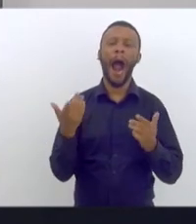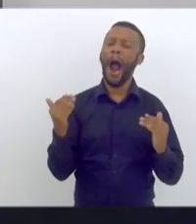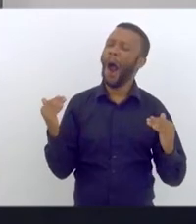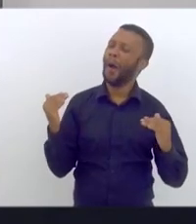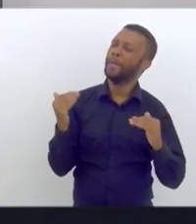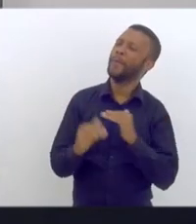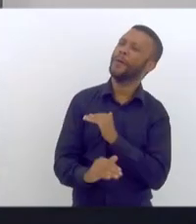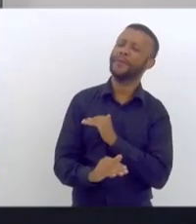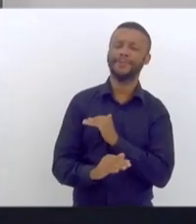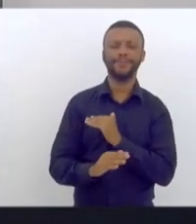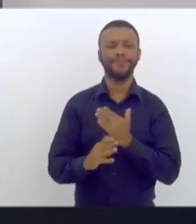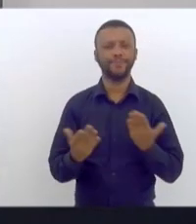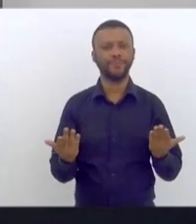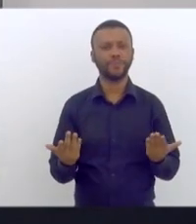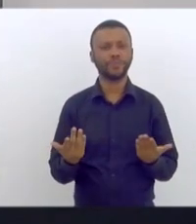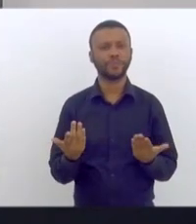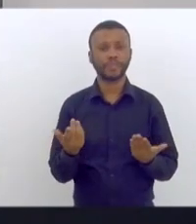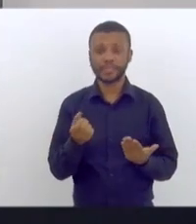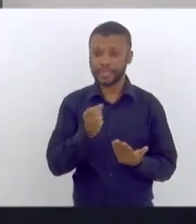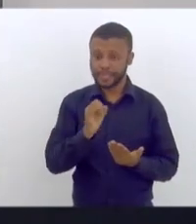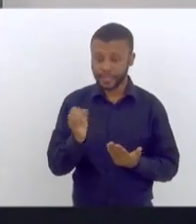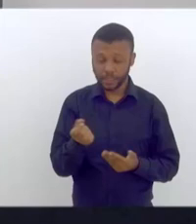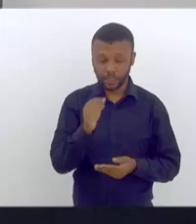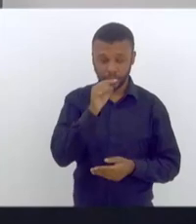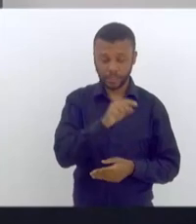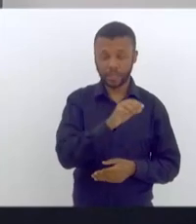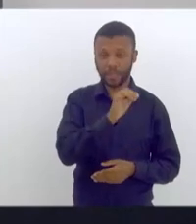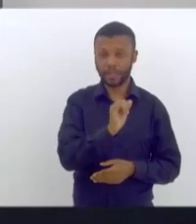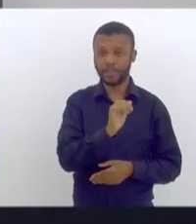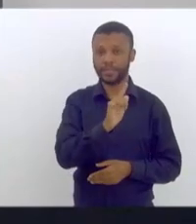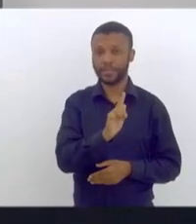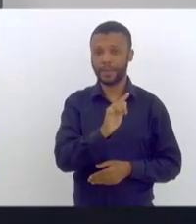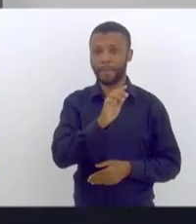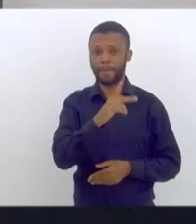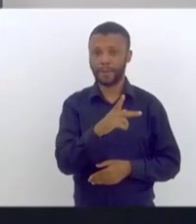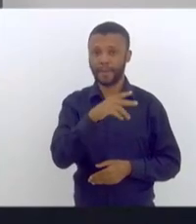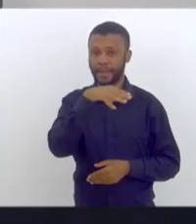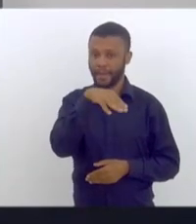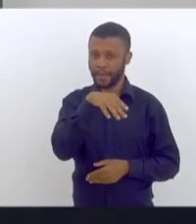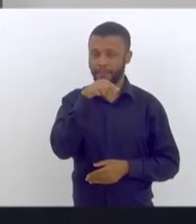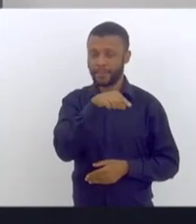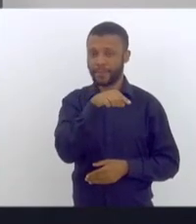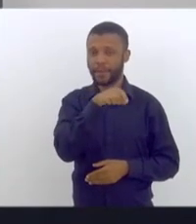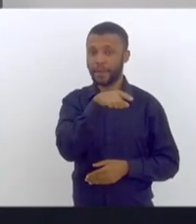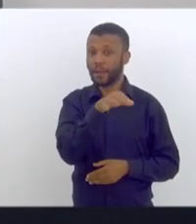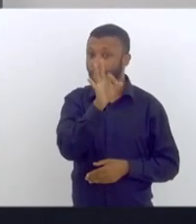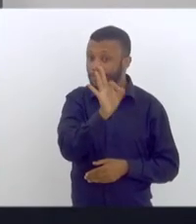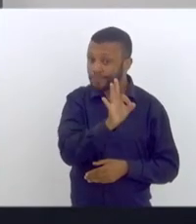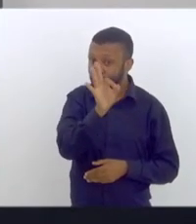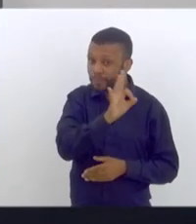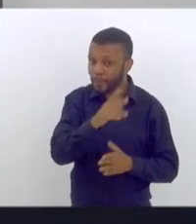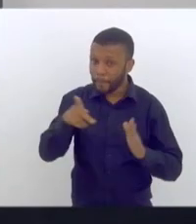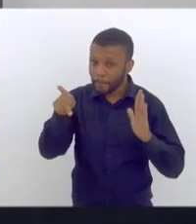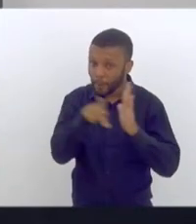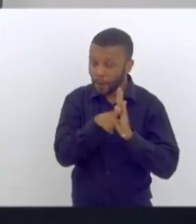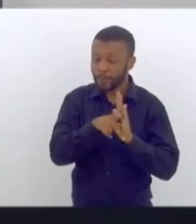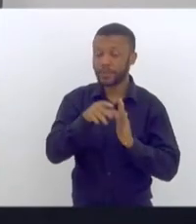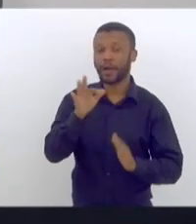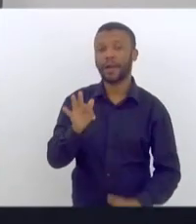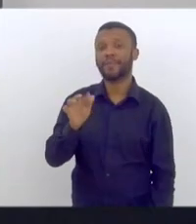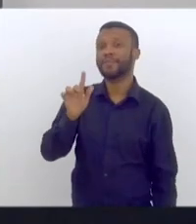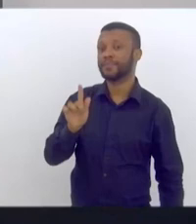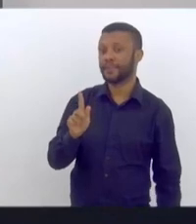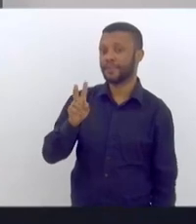discordância de seu IGPM porque o IGPM é um Hit da Fundação Getúlio Vargas